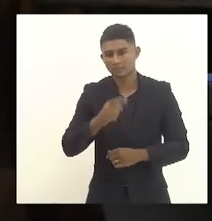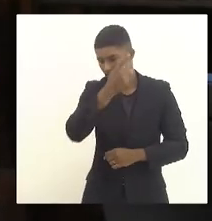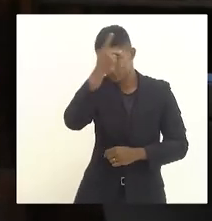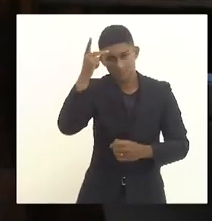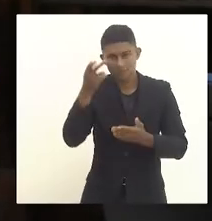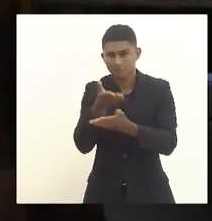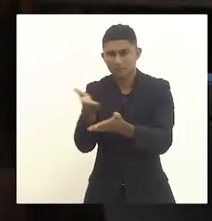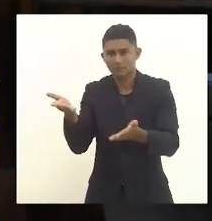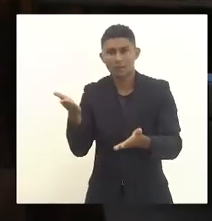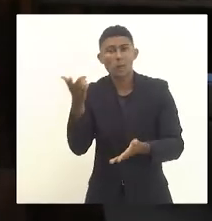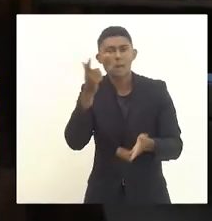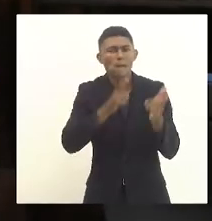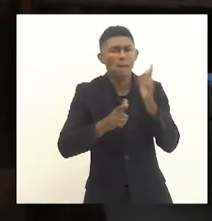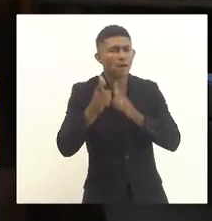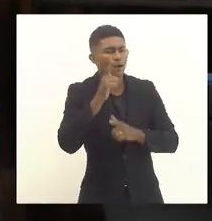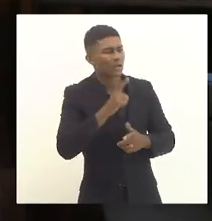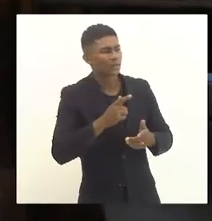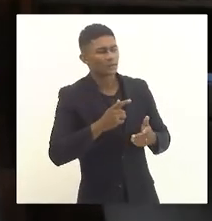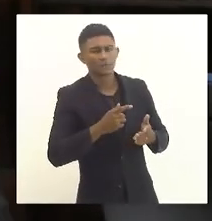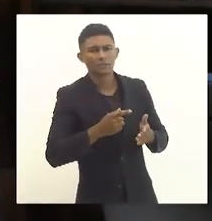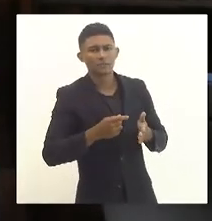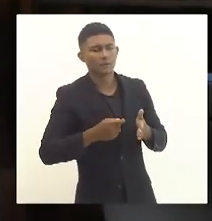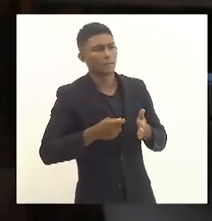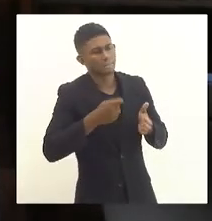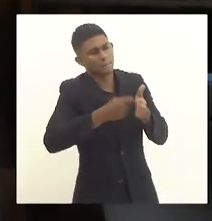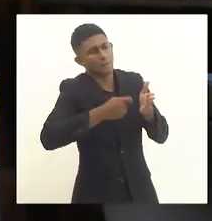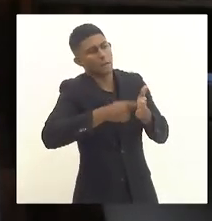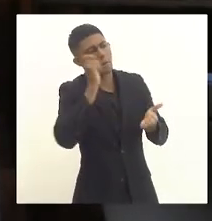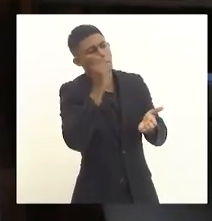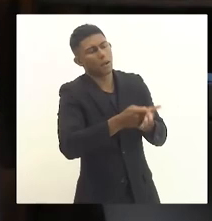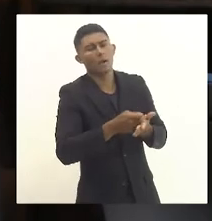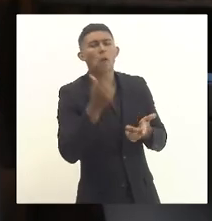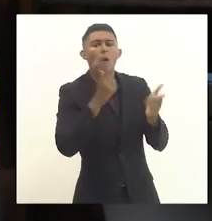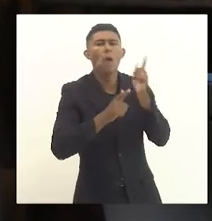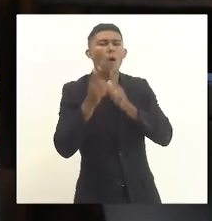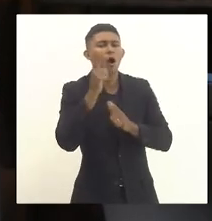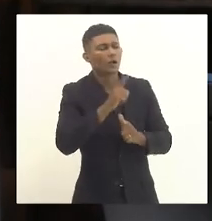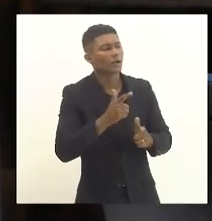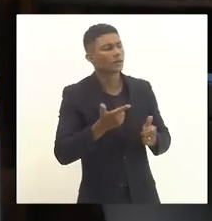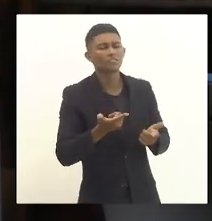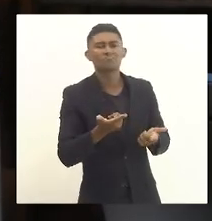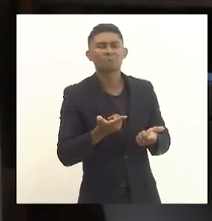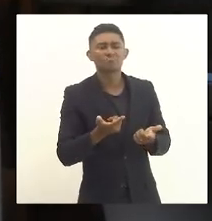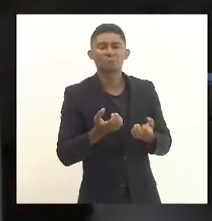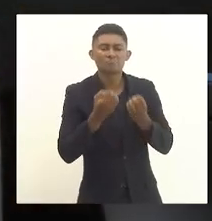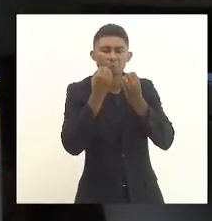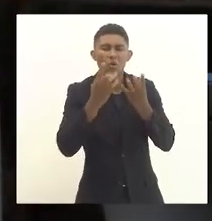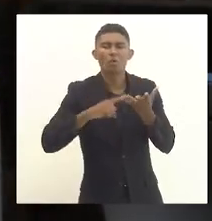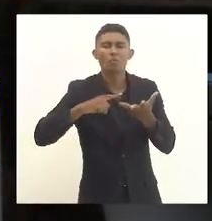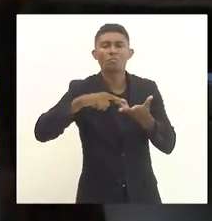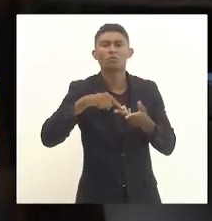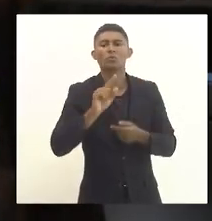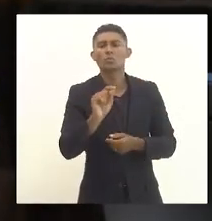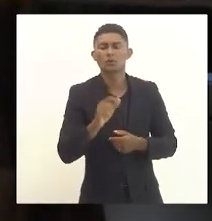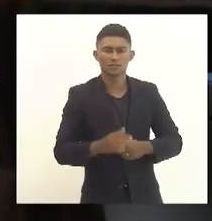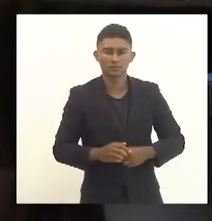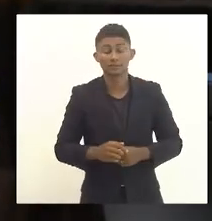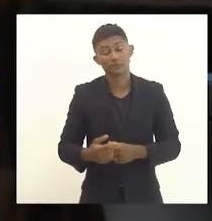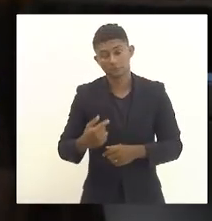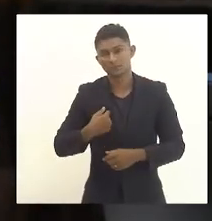o que o contribuinte ganha com isso. Obviamente que, quando a gente fala de 5G, eu até comecei a minha